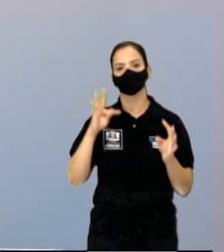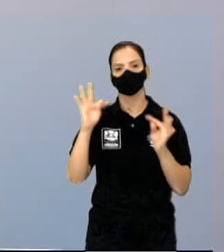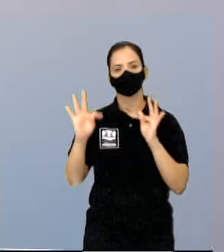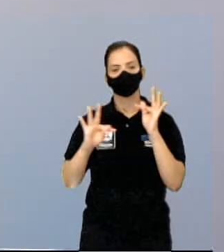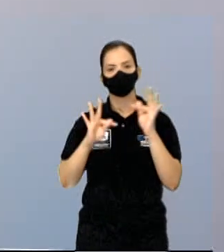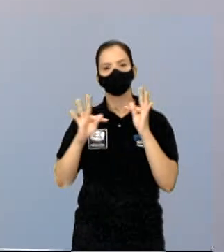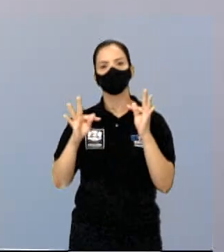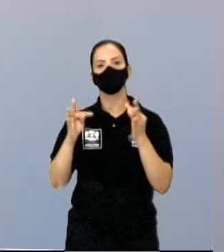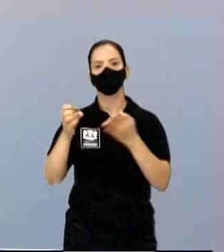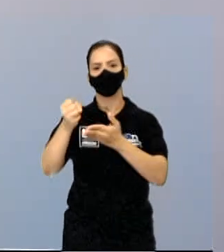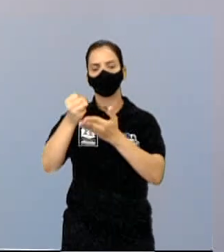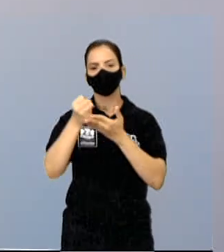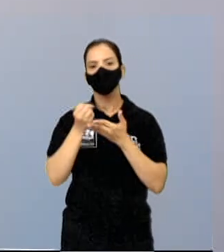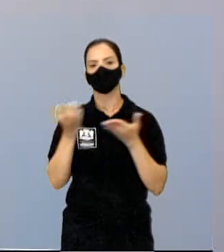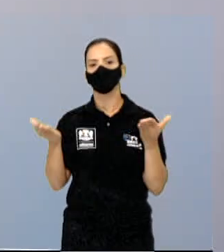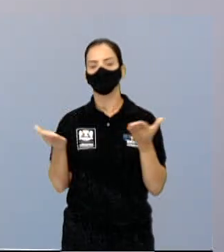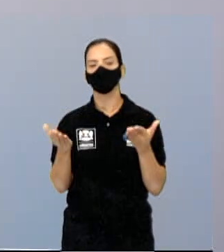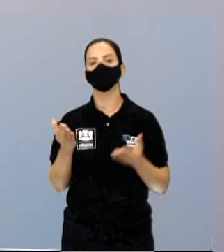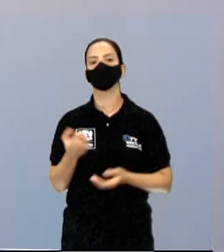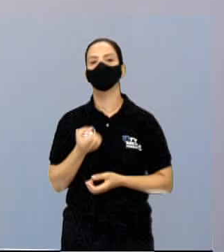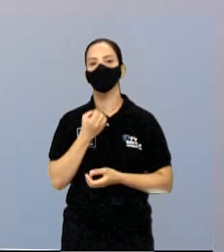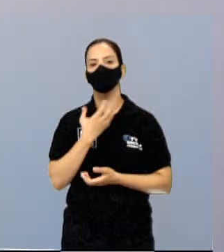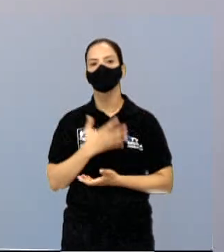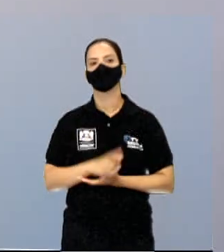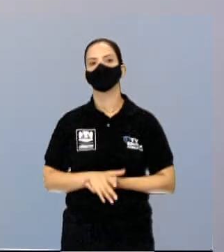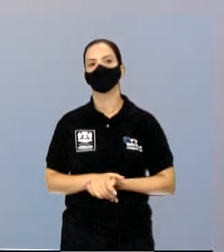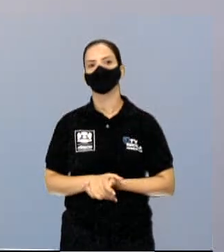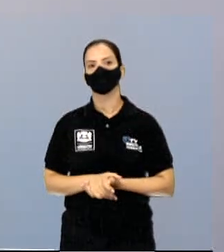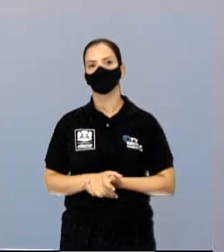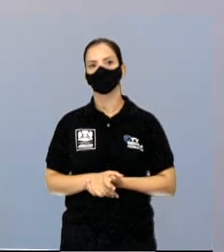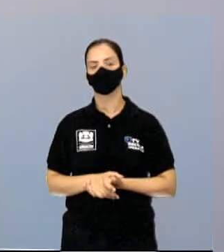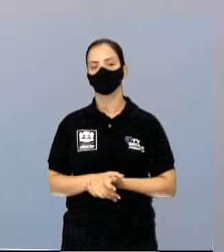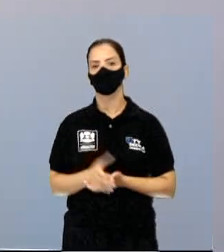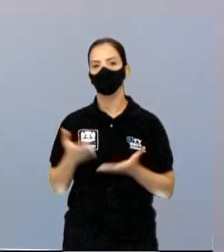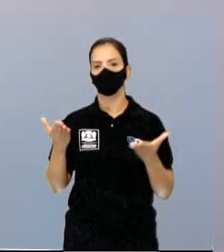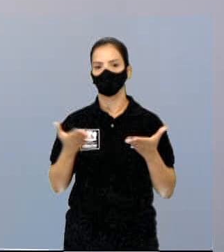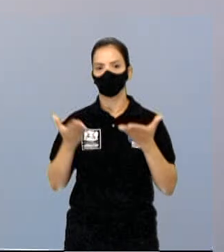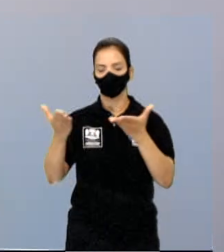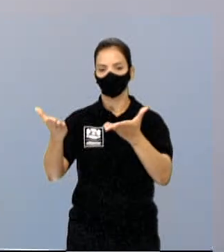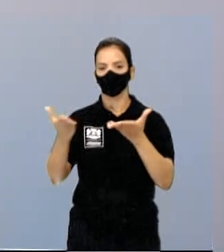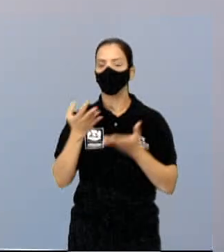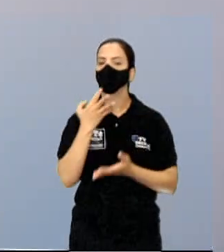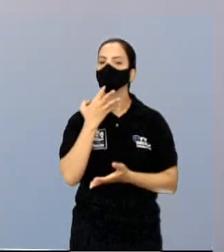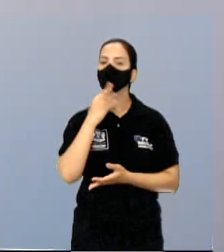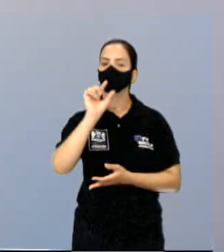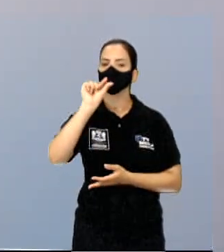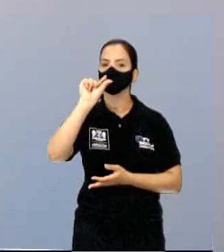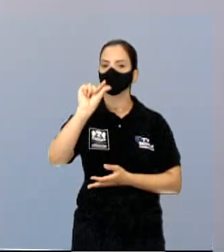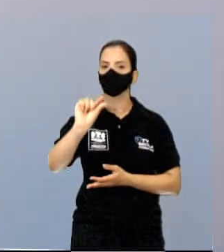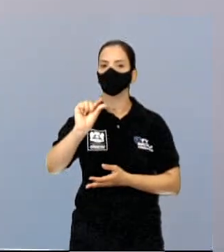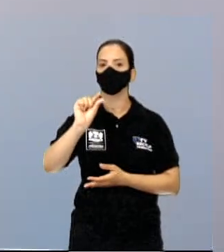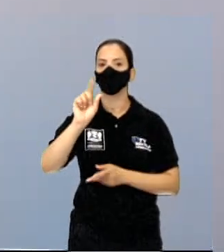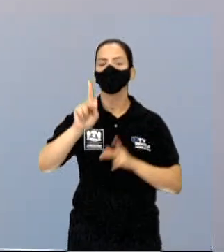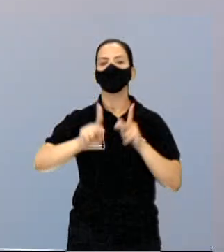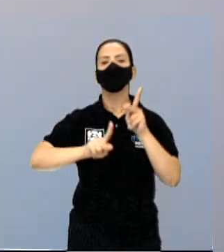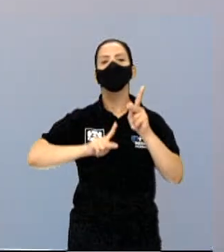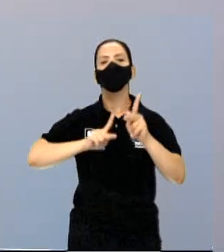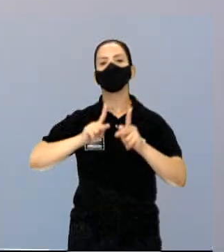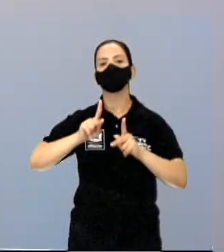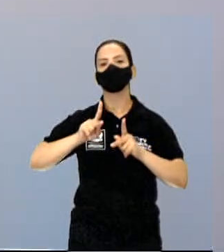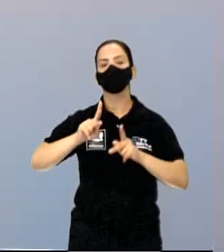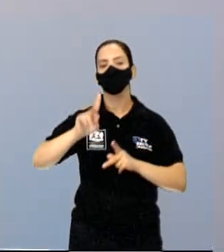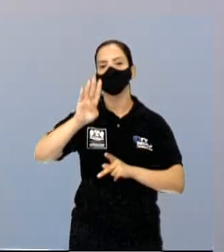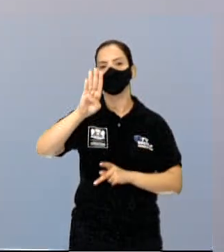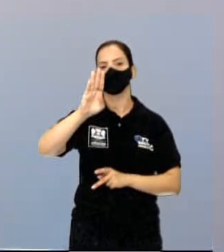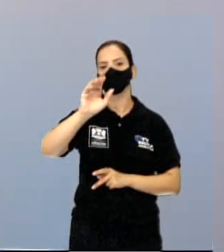ajuda tanto atualmente, né? Bem que interessante. E agora a gente convida vocês aí a conhecer um pouco sobre os babilônios,